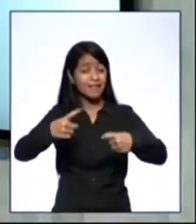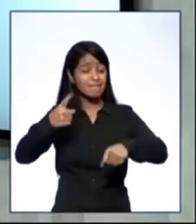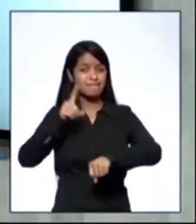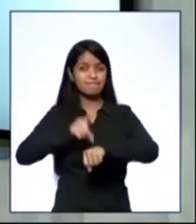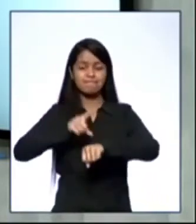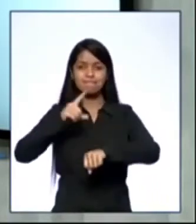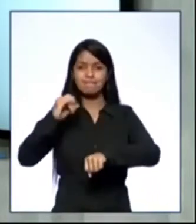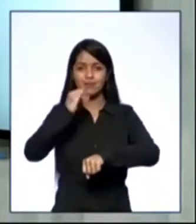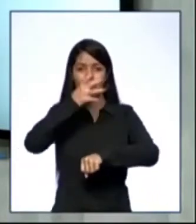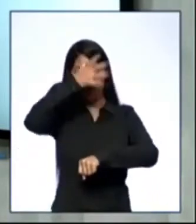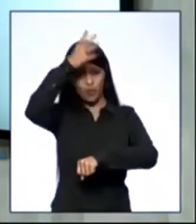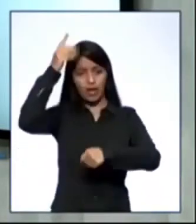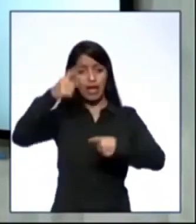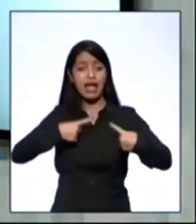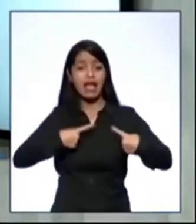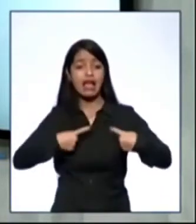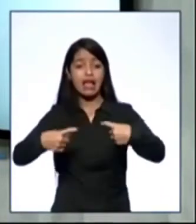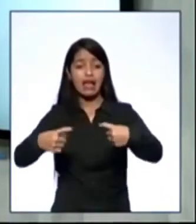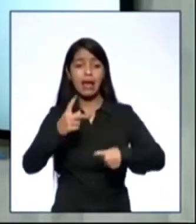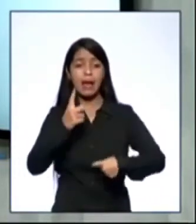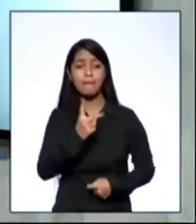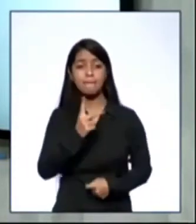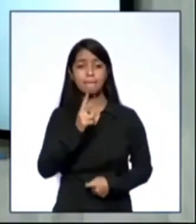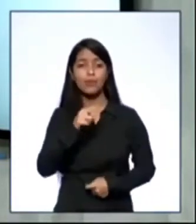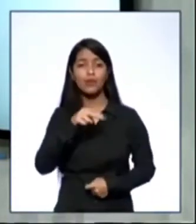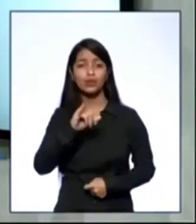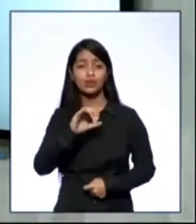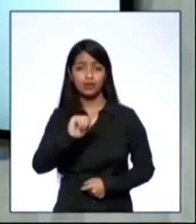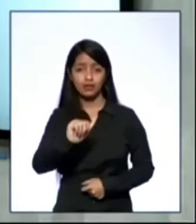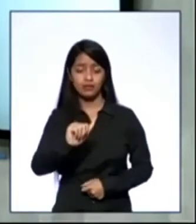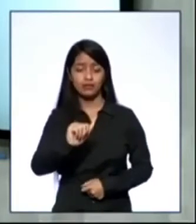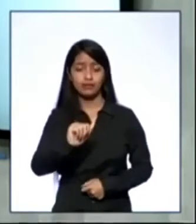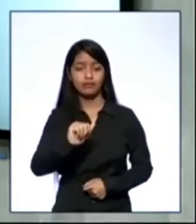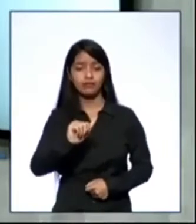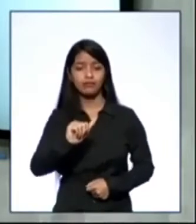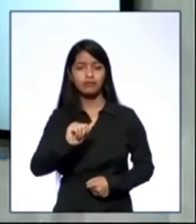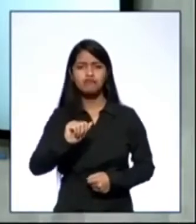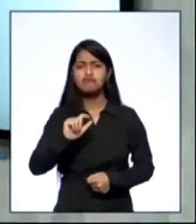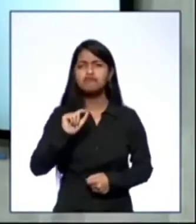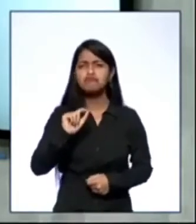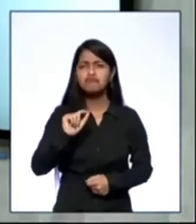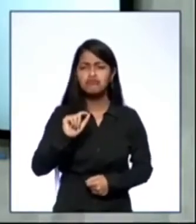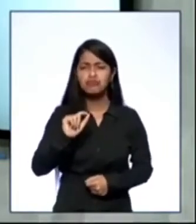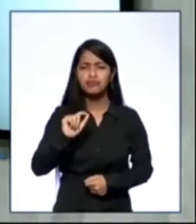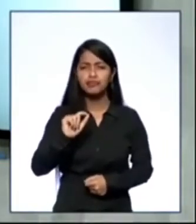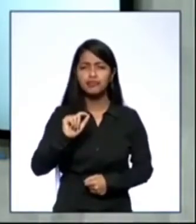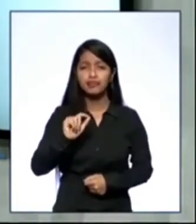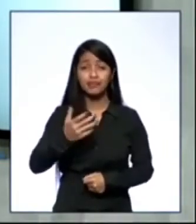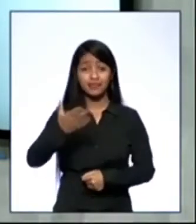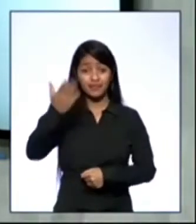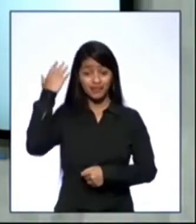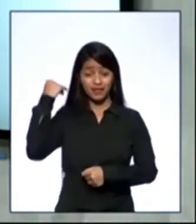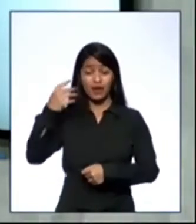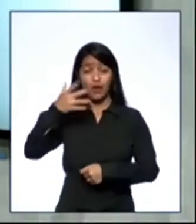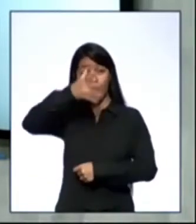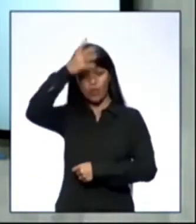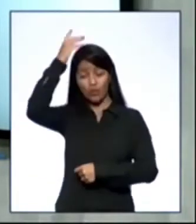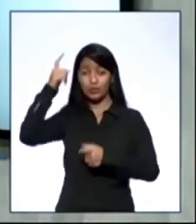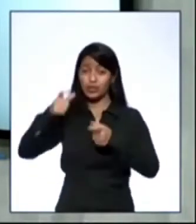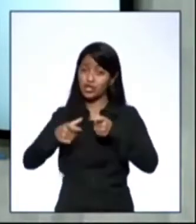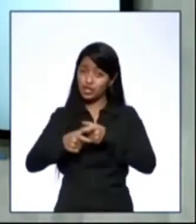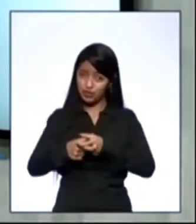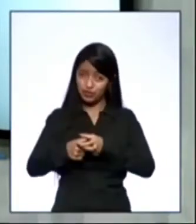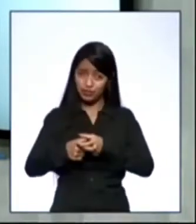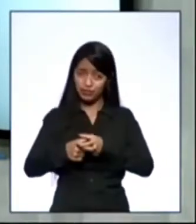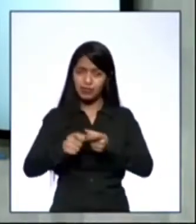romana, foram as Guerras Púnicas. Gente, as Guerras Púnicas foi quando Roma, que ainda era pequena, viu? Tava forte na